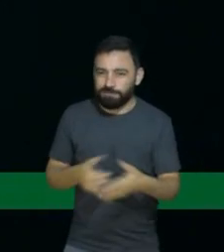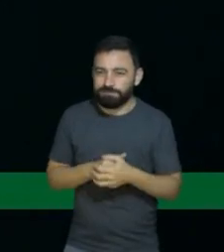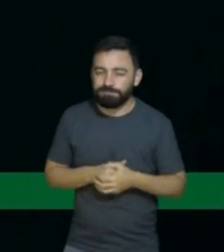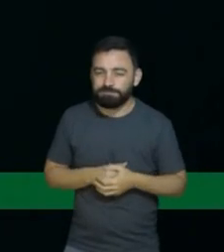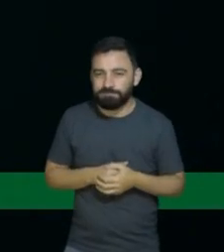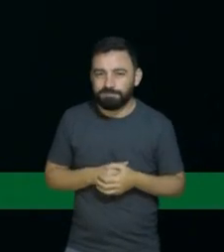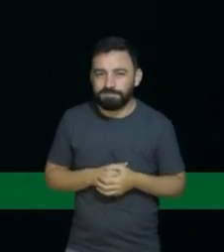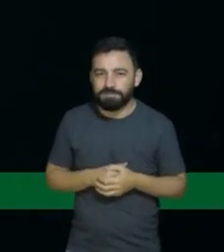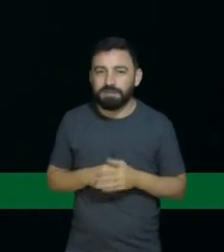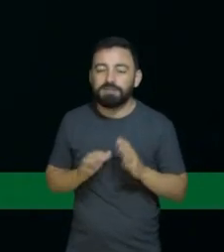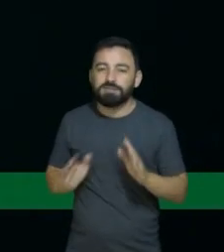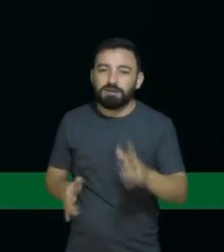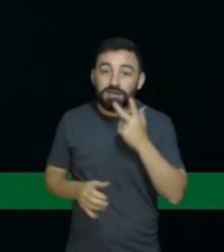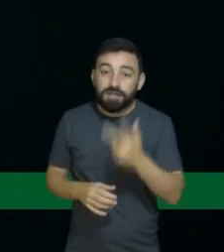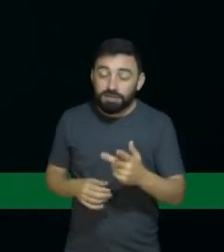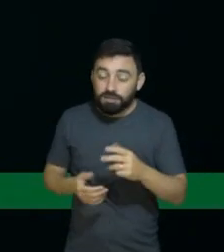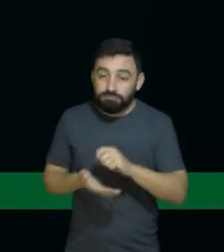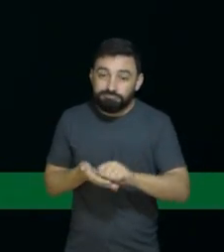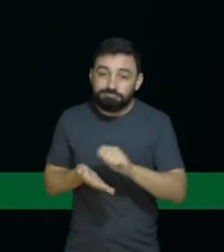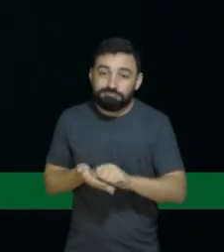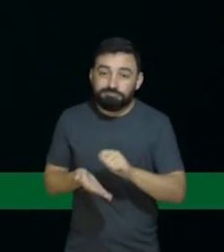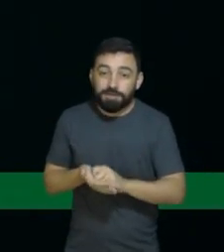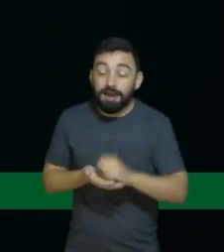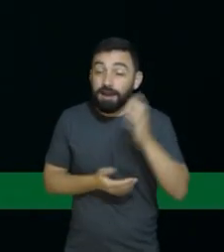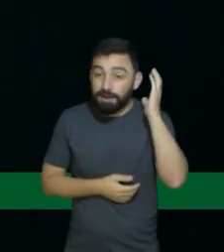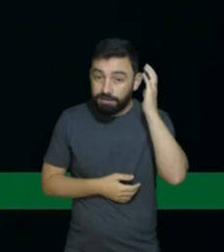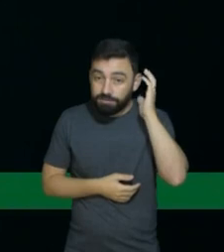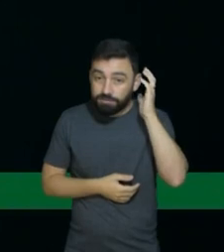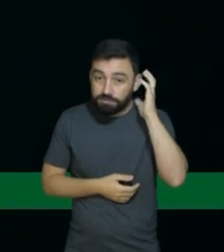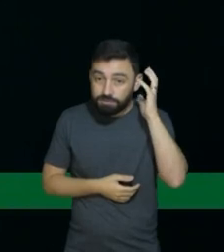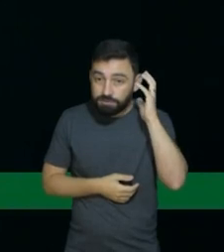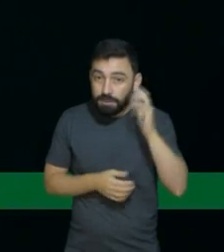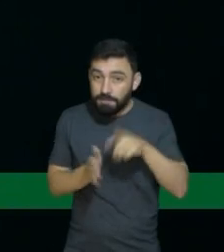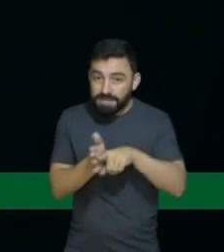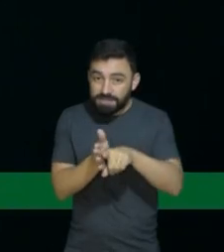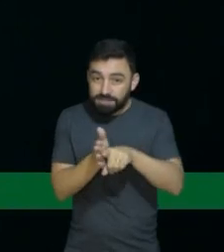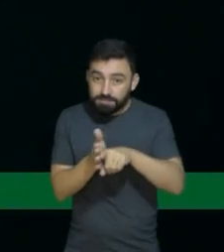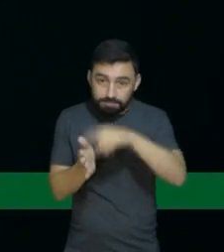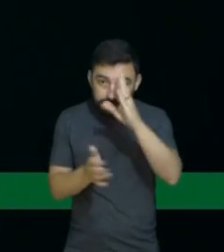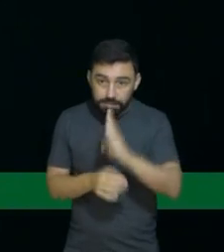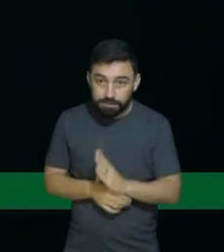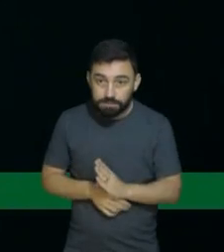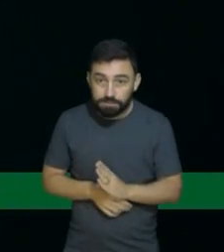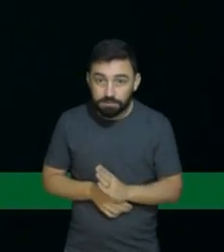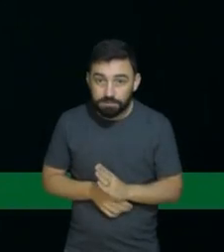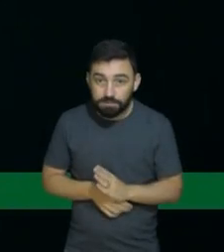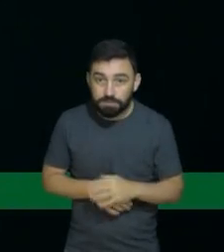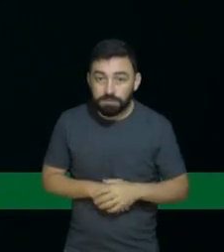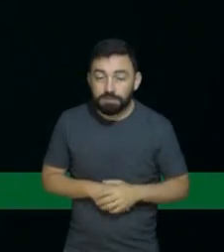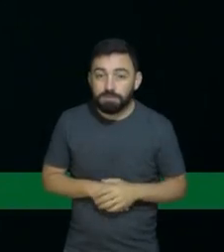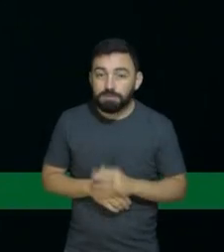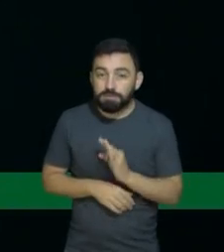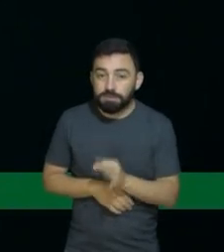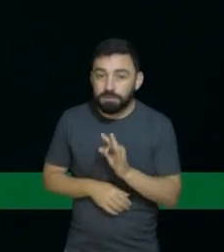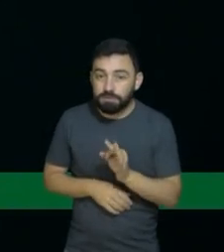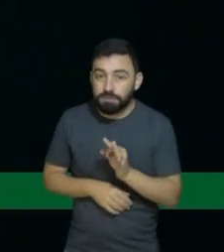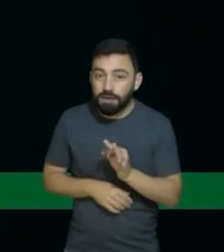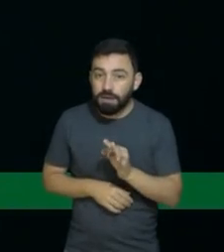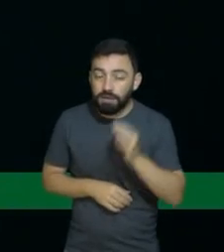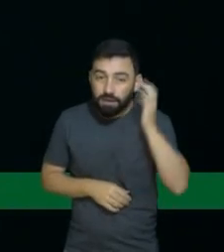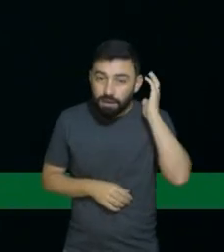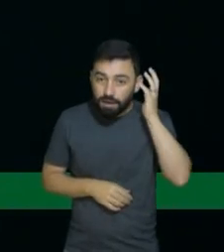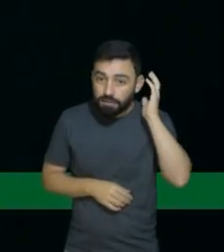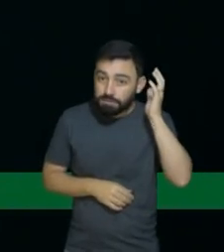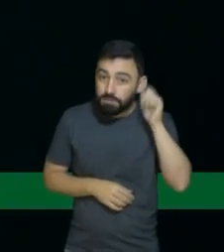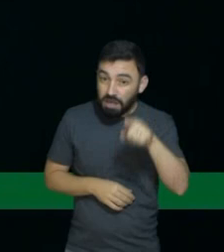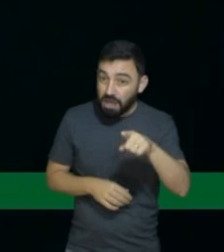passagem aí até deixei anotado aqui que o rádio na pesquisa Nacional diz né Napoleão Deputado Napoleão o rádio ele